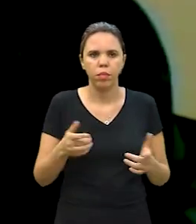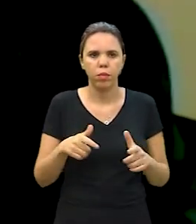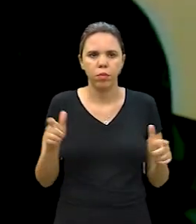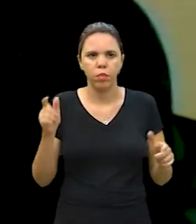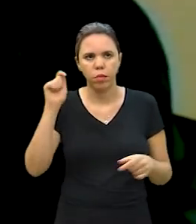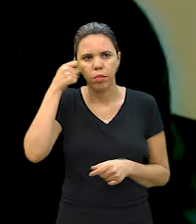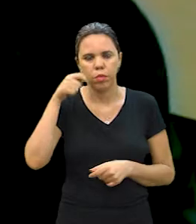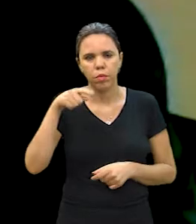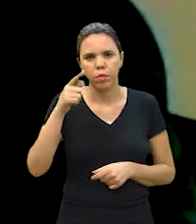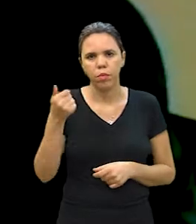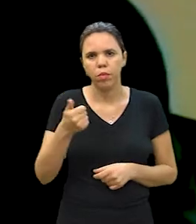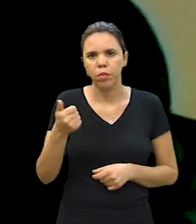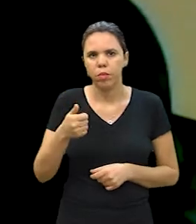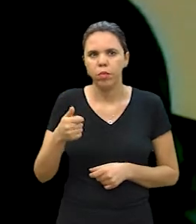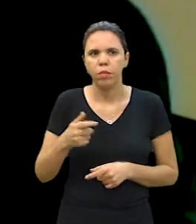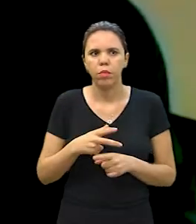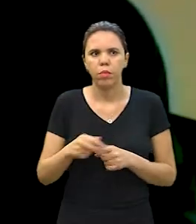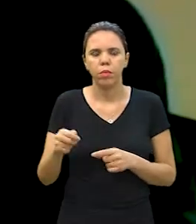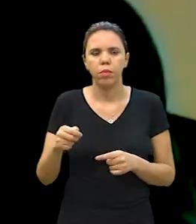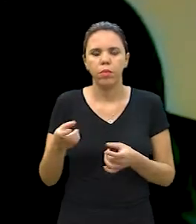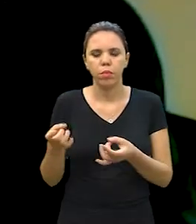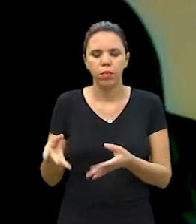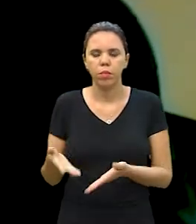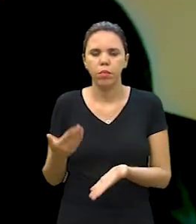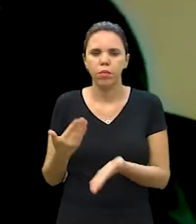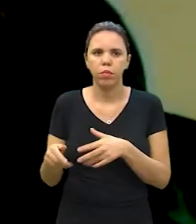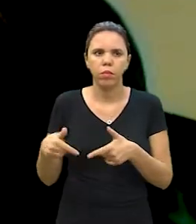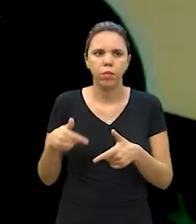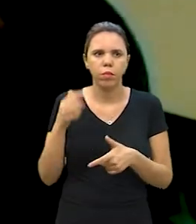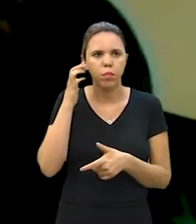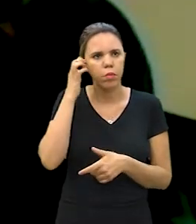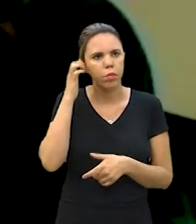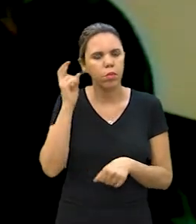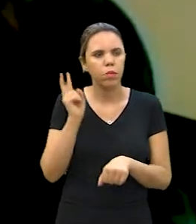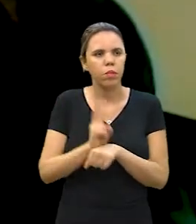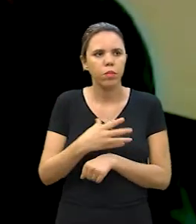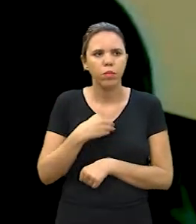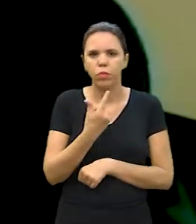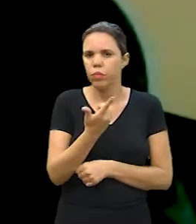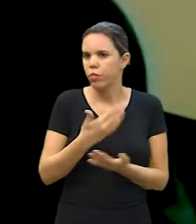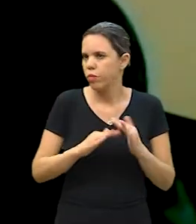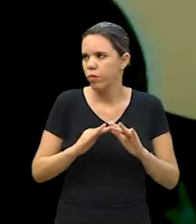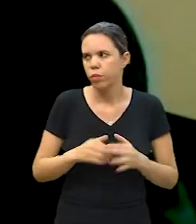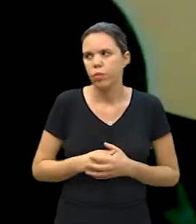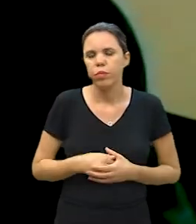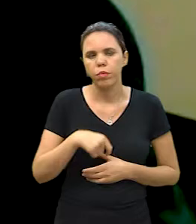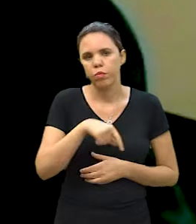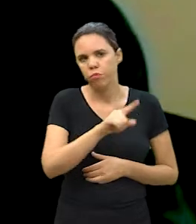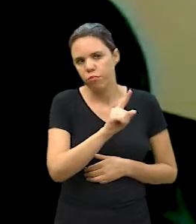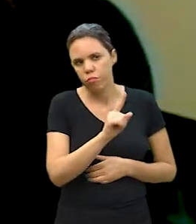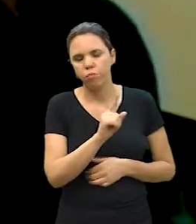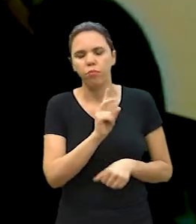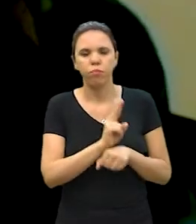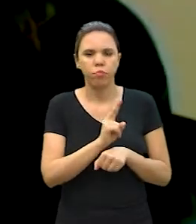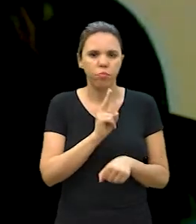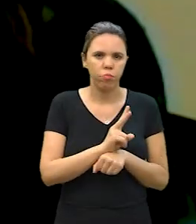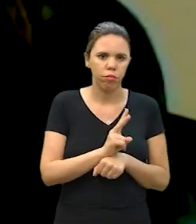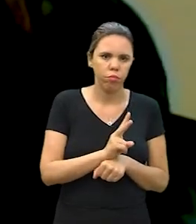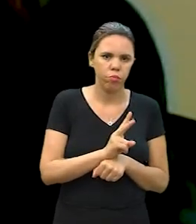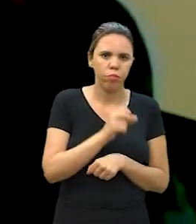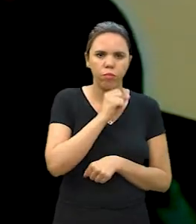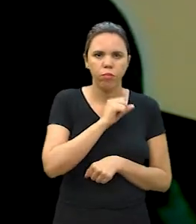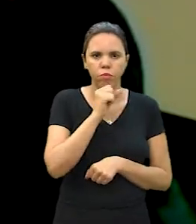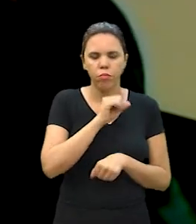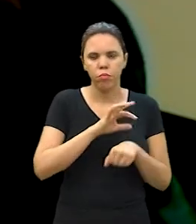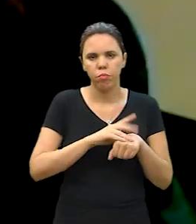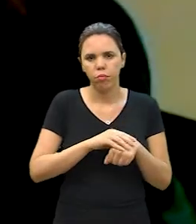as mulheres negras são as que primeiro saíram do mercado de trabalho para cuidar do filho que não tinha escola para ir, para cuidar do